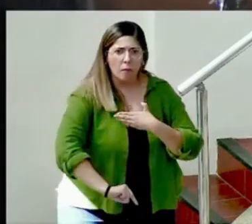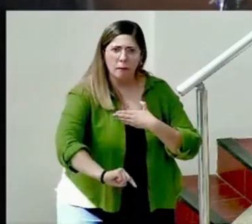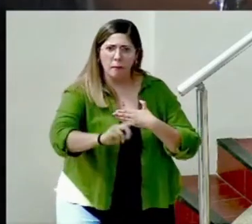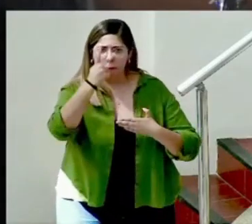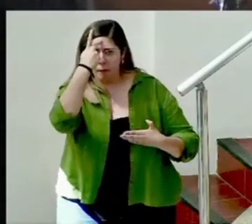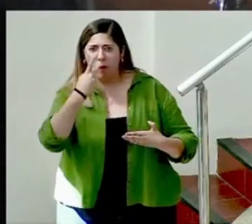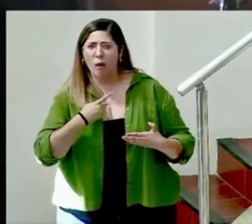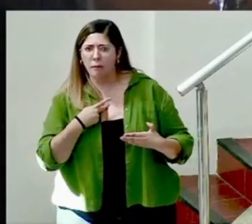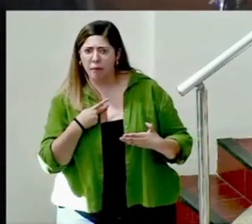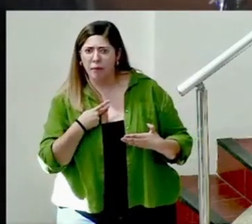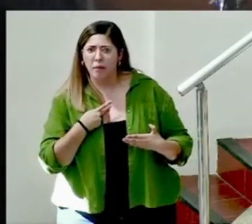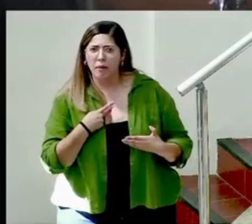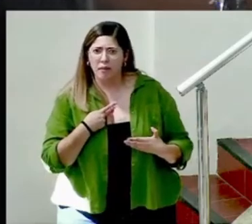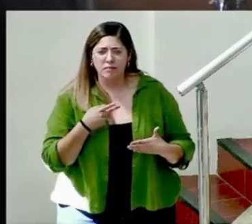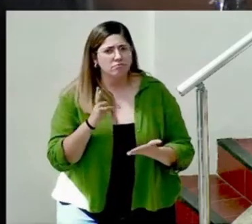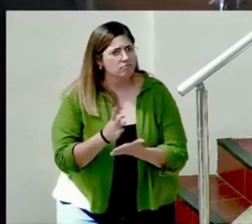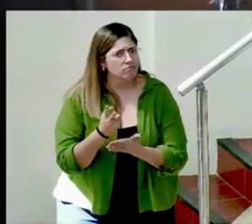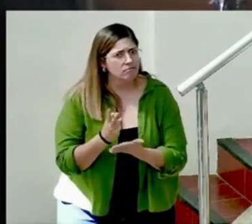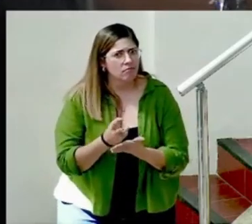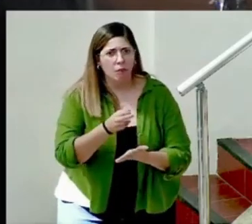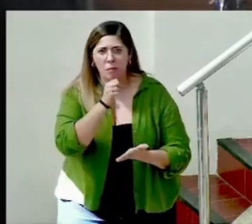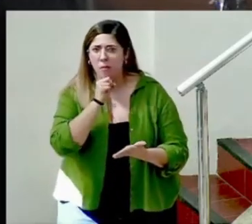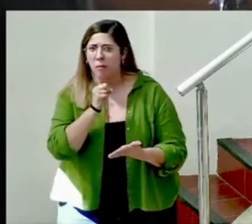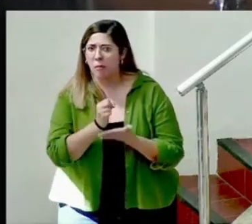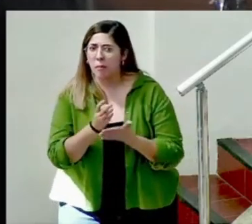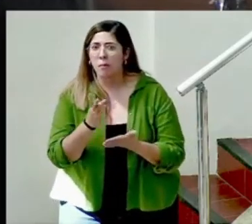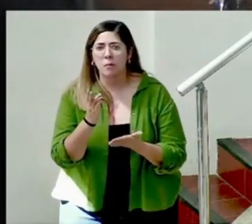os cristãos do passado sempre faziam,